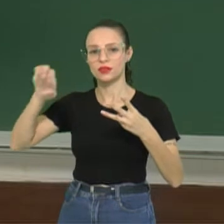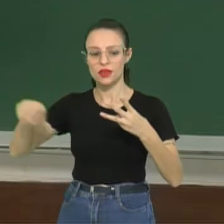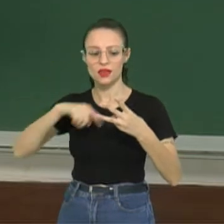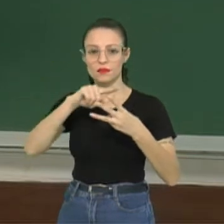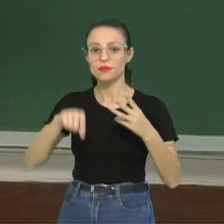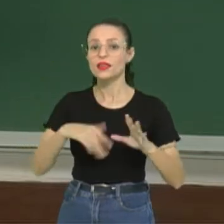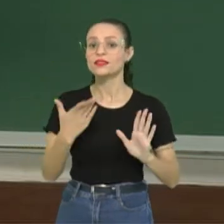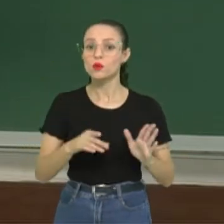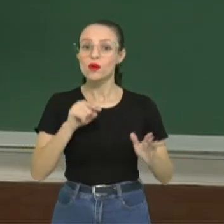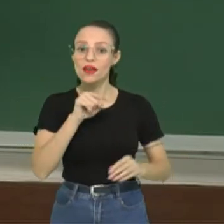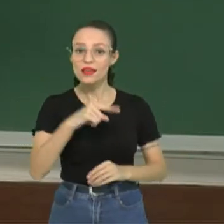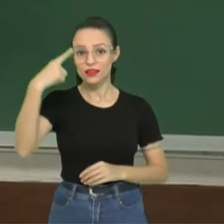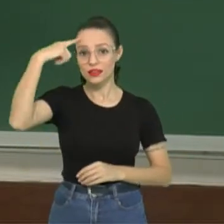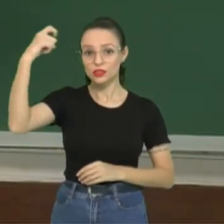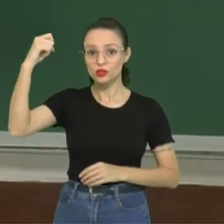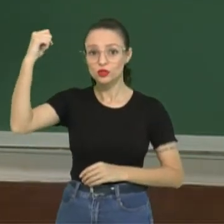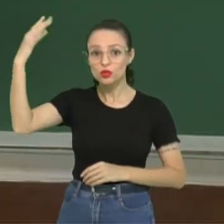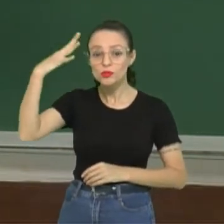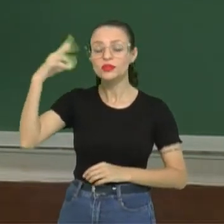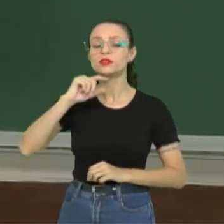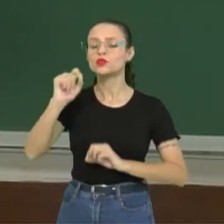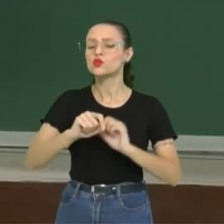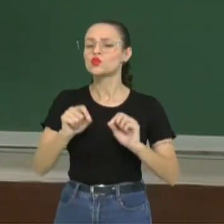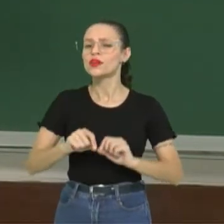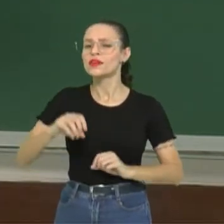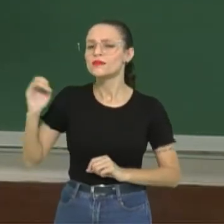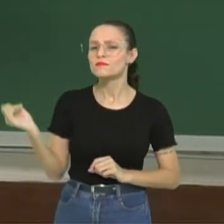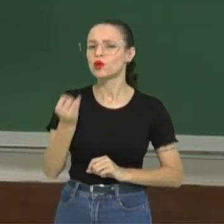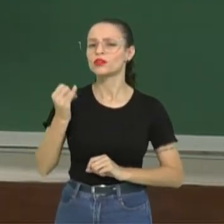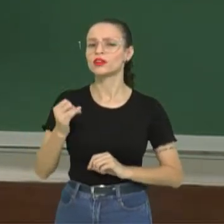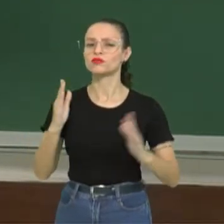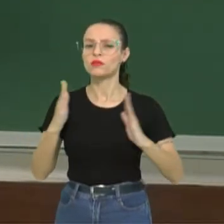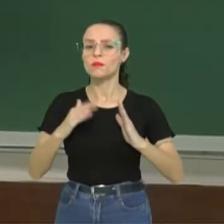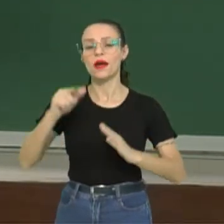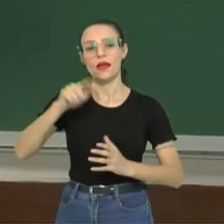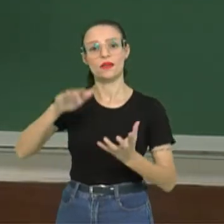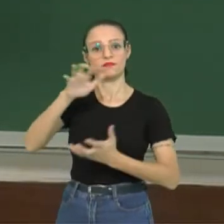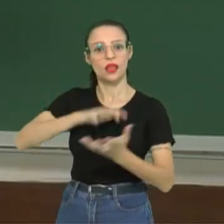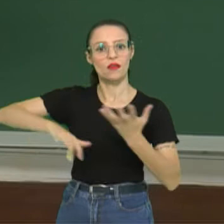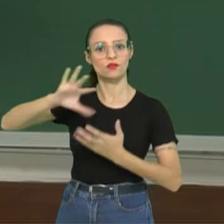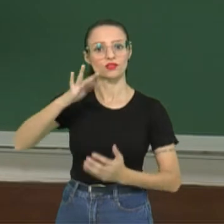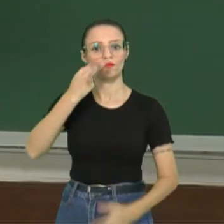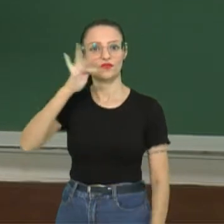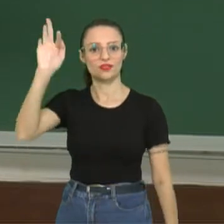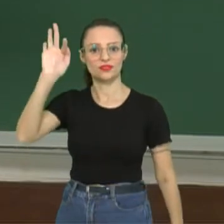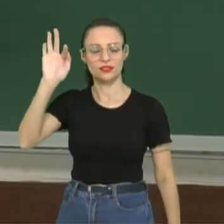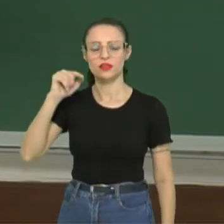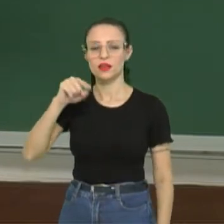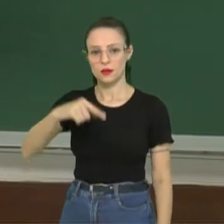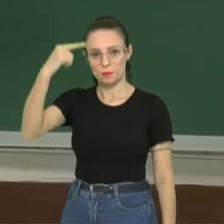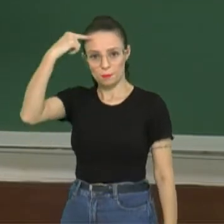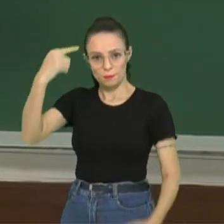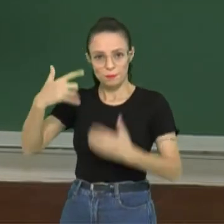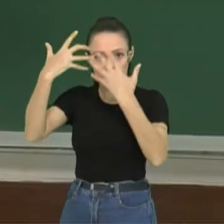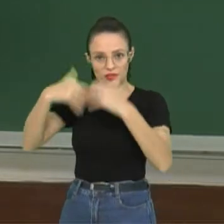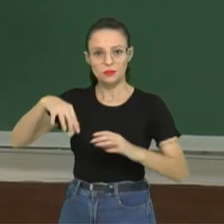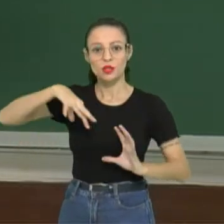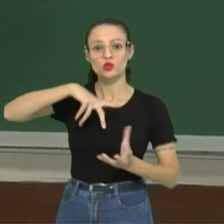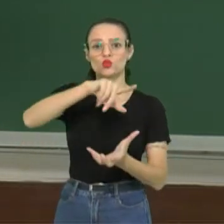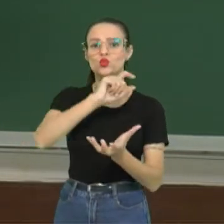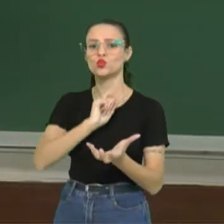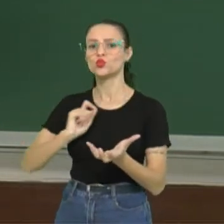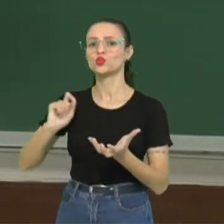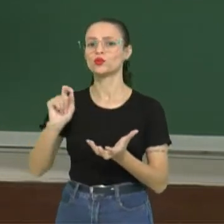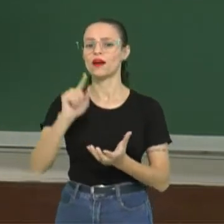Francesa tá então esse tipo de pensamento esse tipo de escola do pensamento Universal